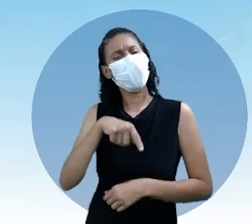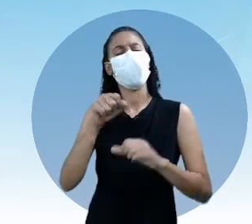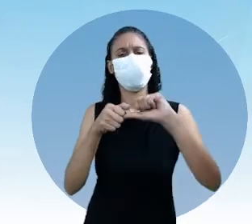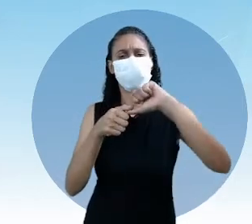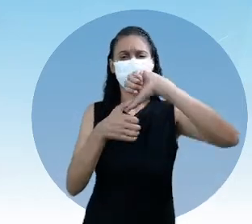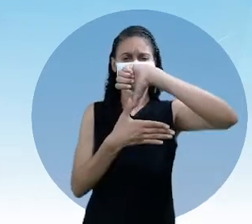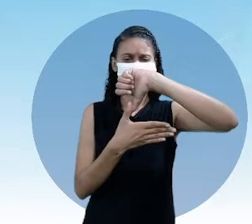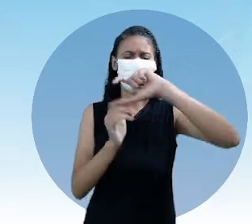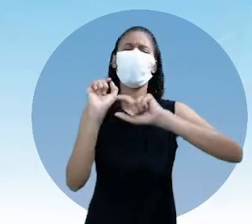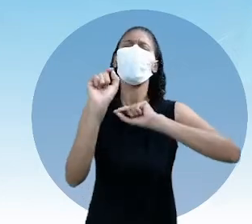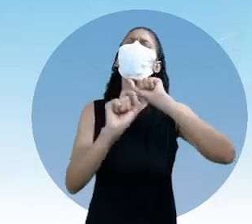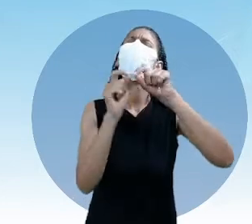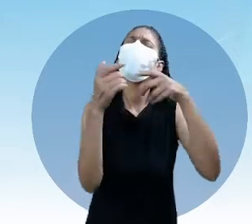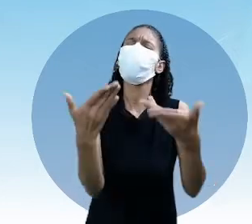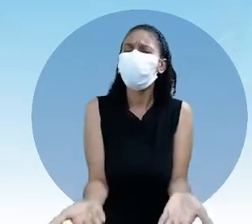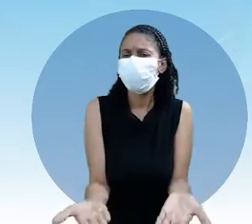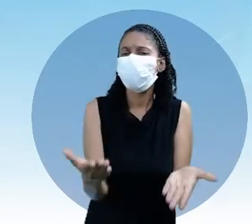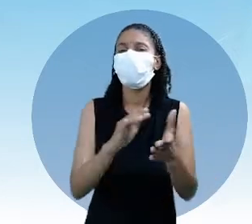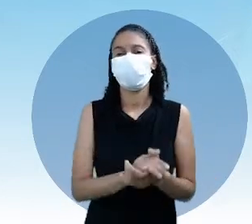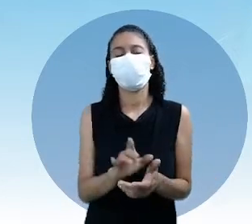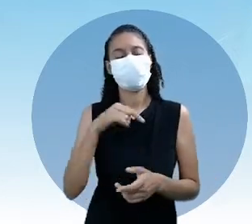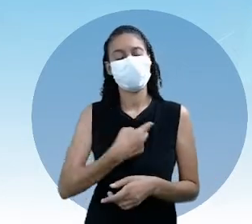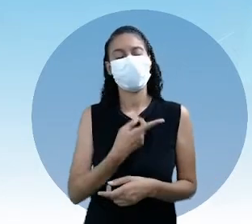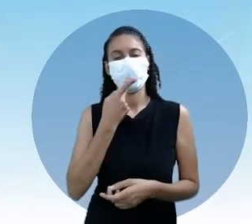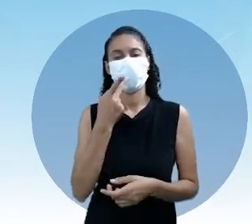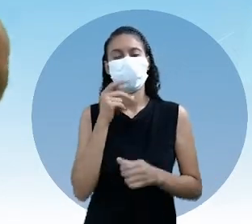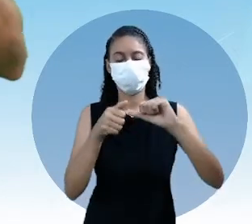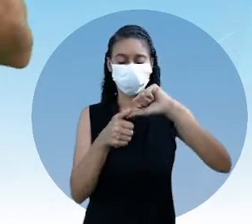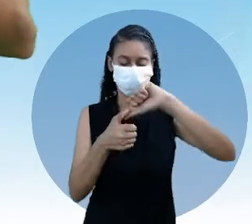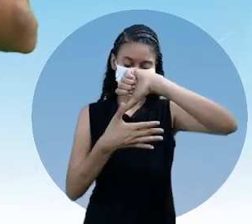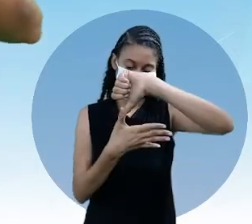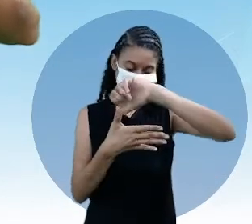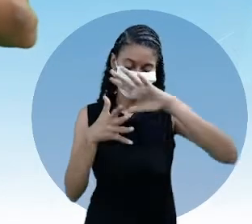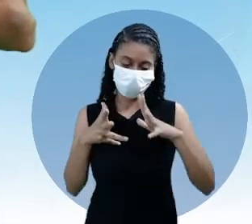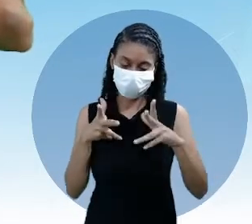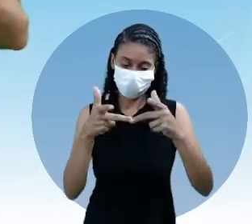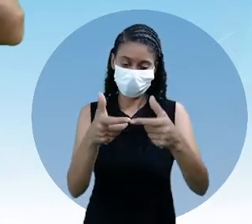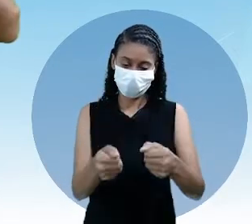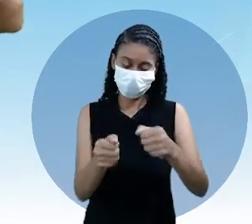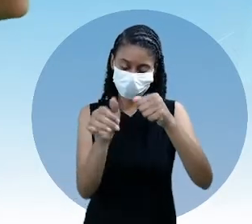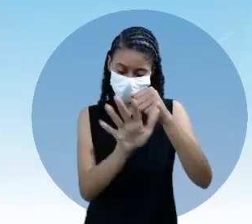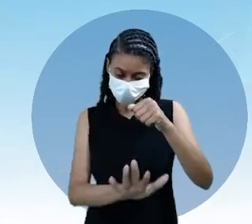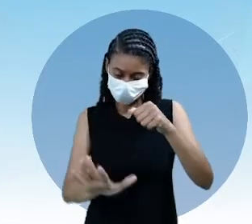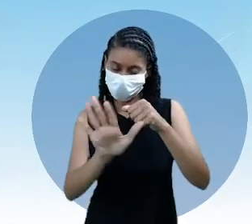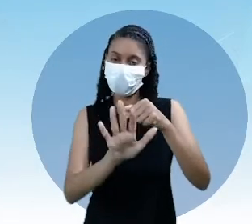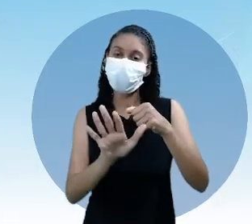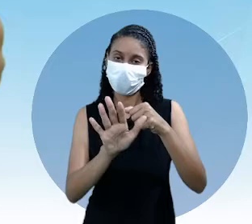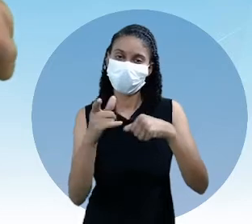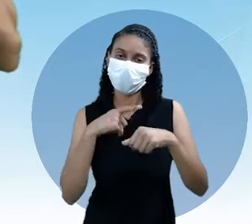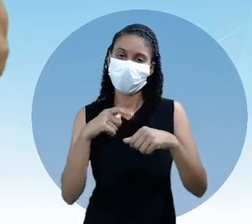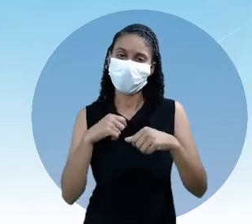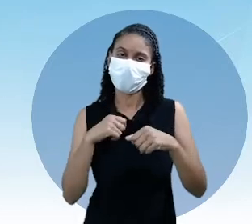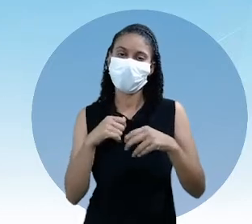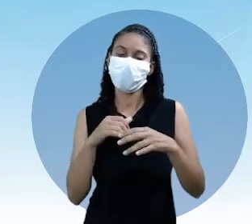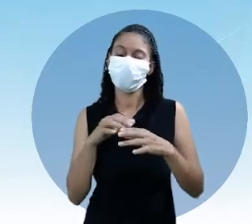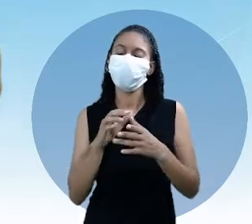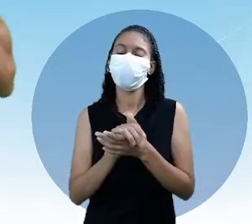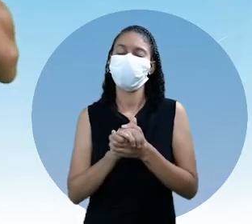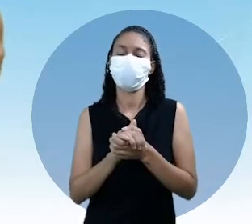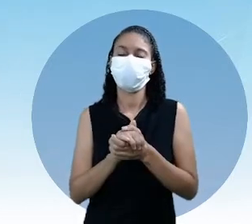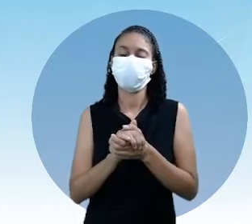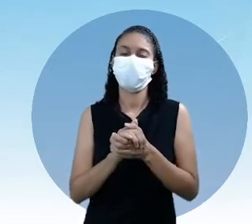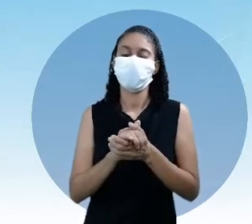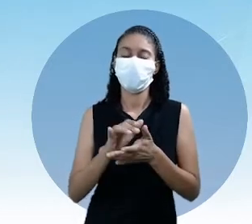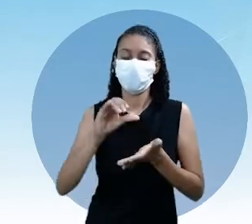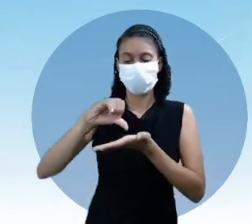nós costumamos designar de América Latina essa fração do continente americano que foi dominado,